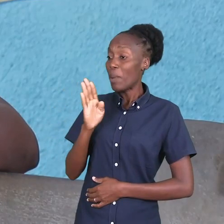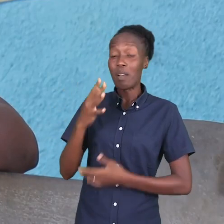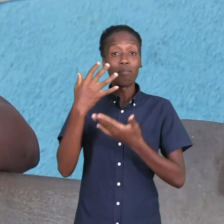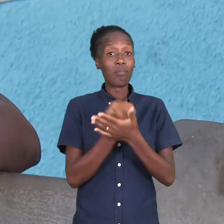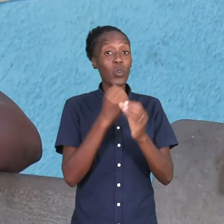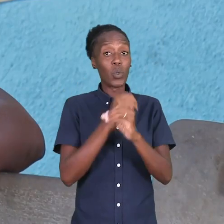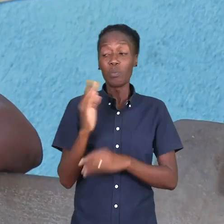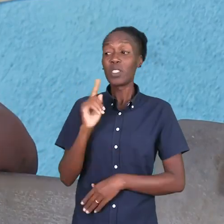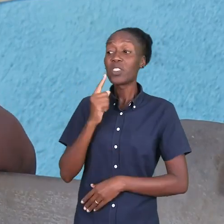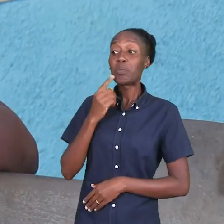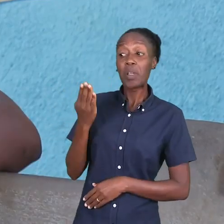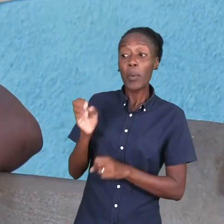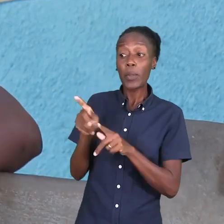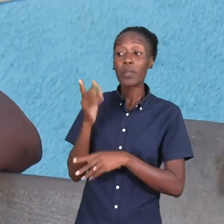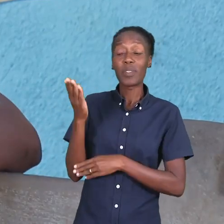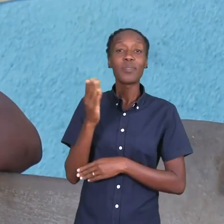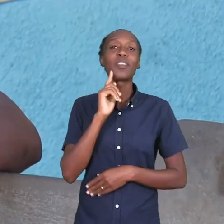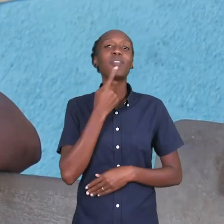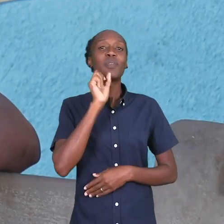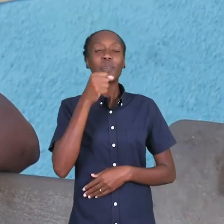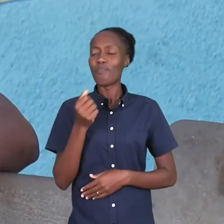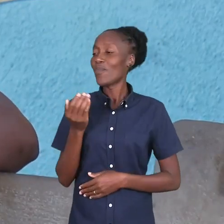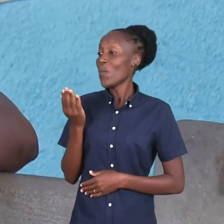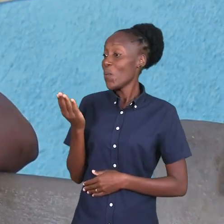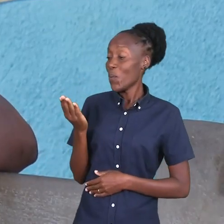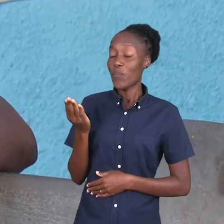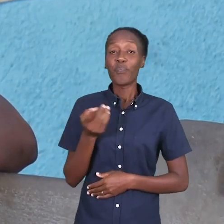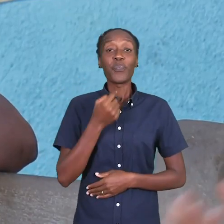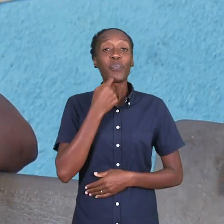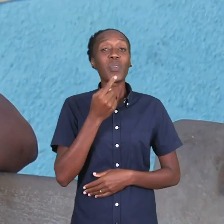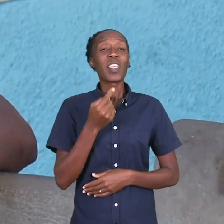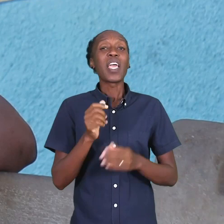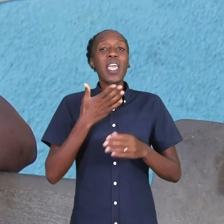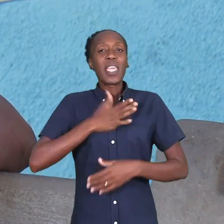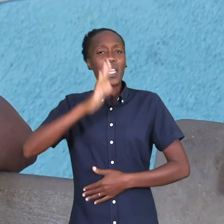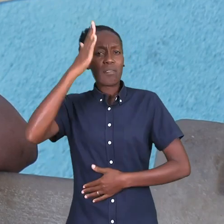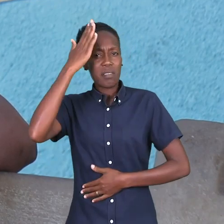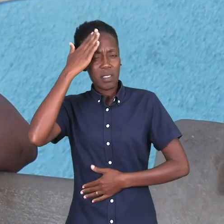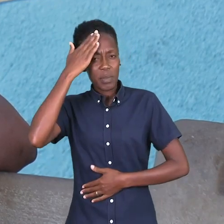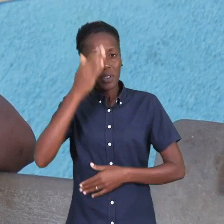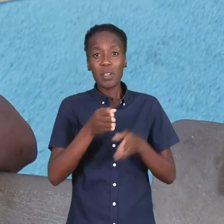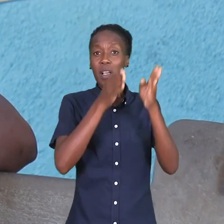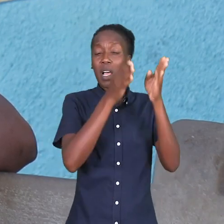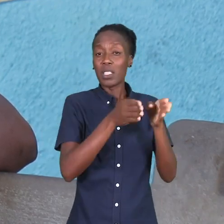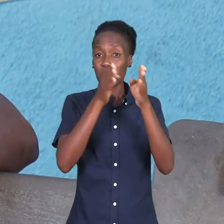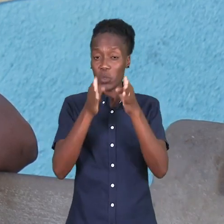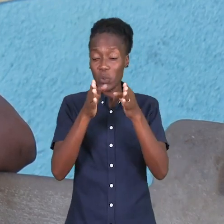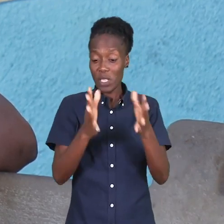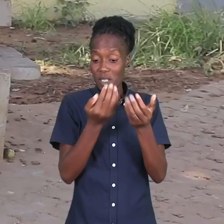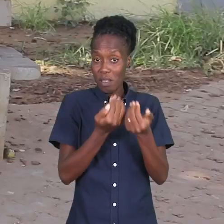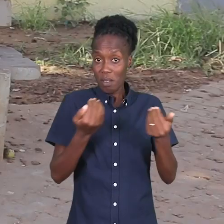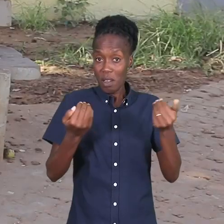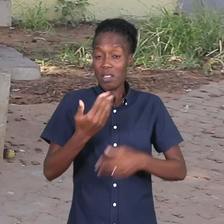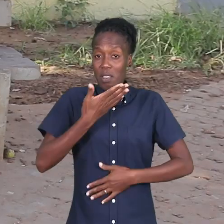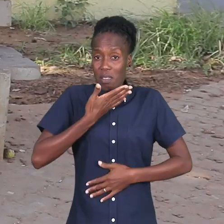mulher de força. Resumindo, dar continuidade àquilo que a mamã não conseguiu. Não conseguiu, não sim. Teve oportunidade para fazer.